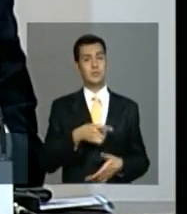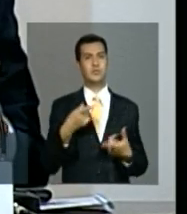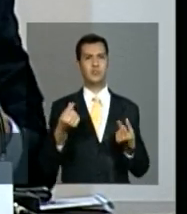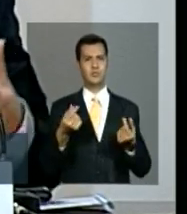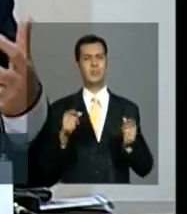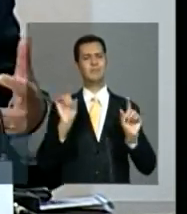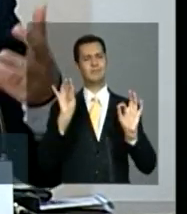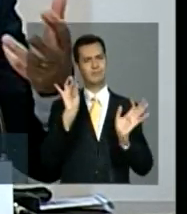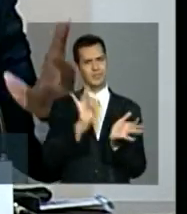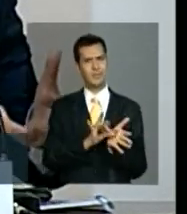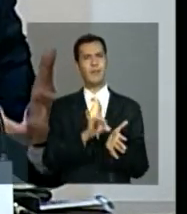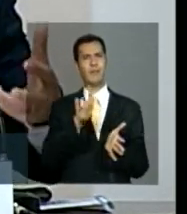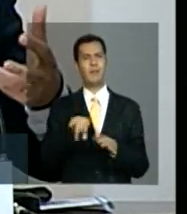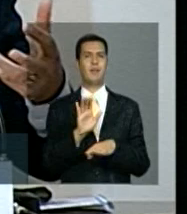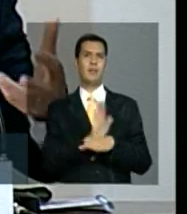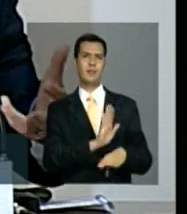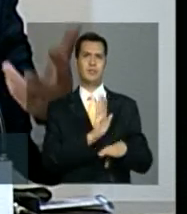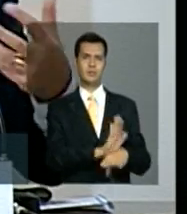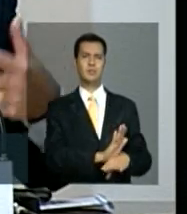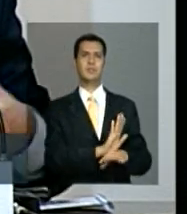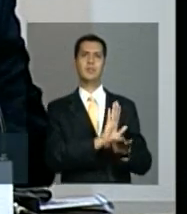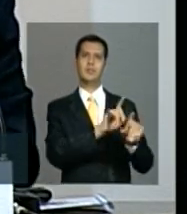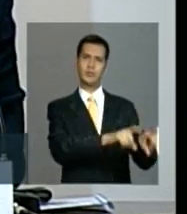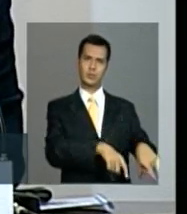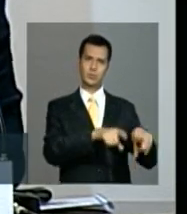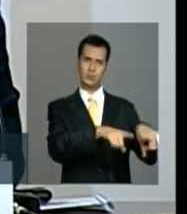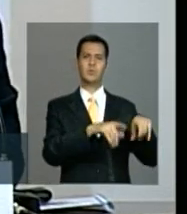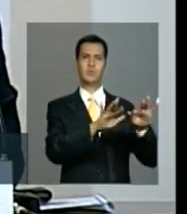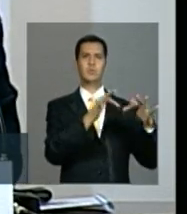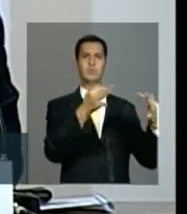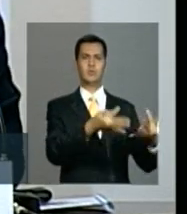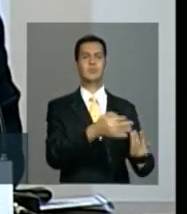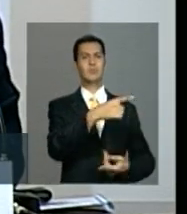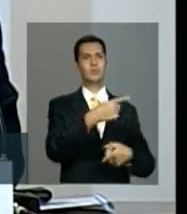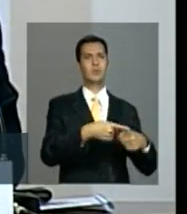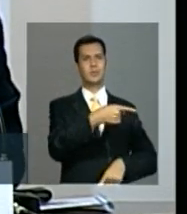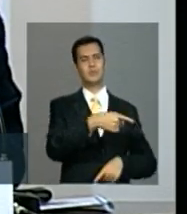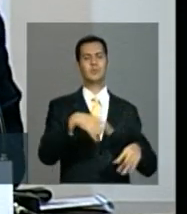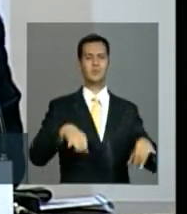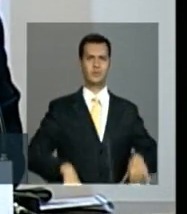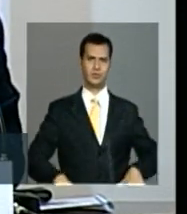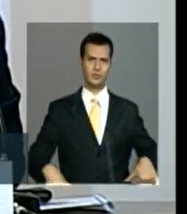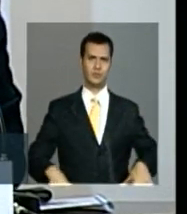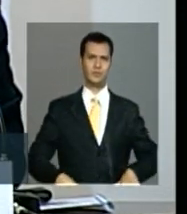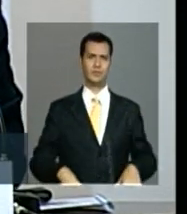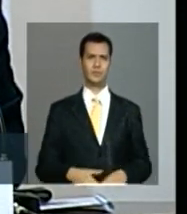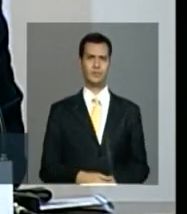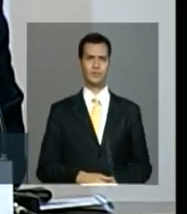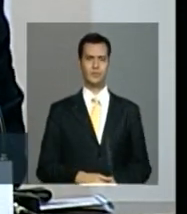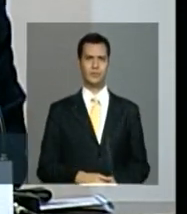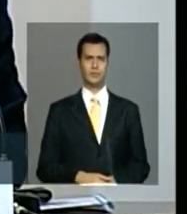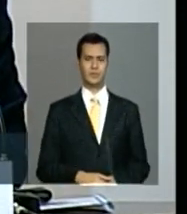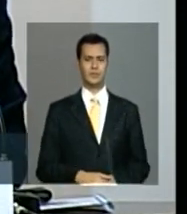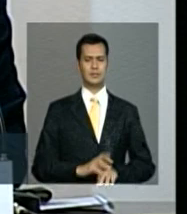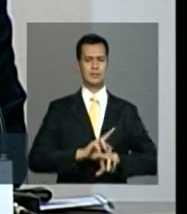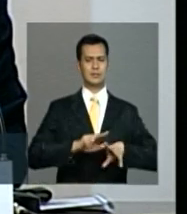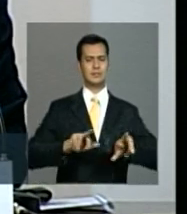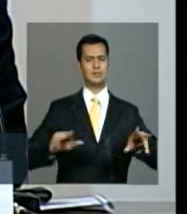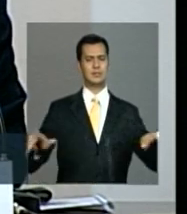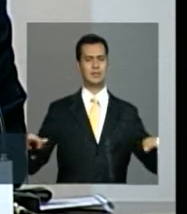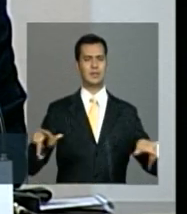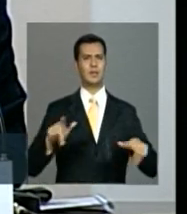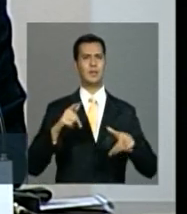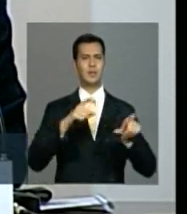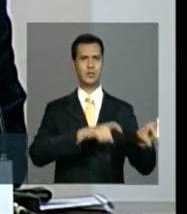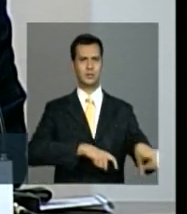ajudar essa Agricultura Familiar que está sendo fortemente é penalizada os demais Agricultores e vão ter